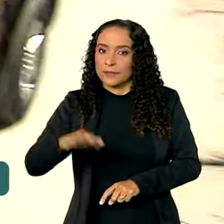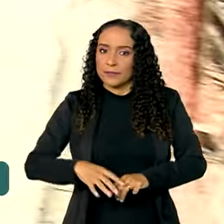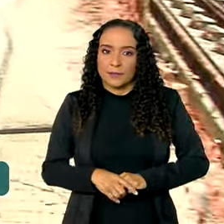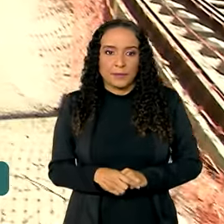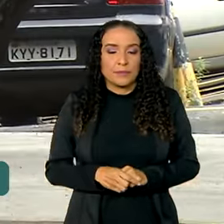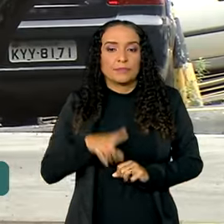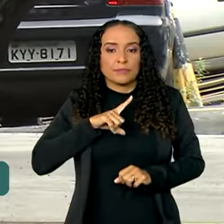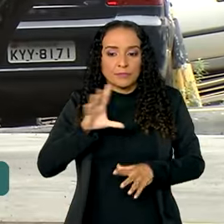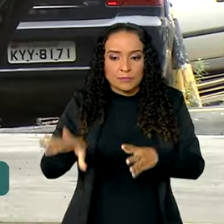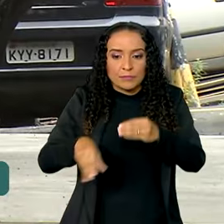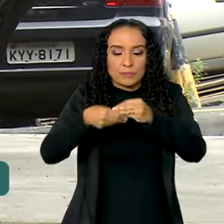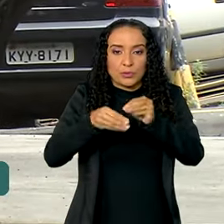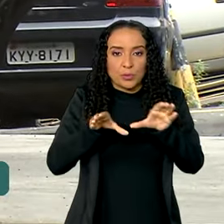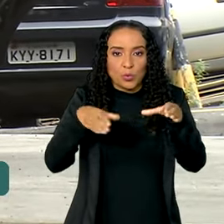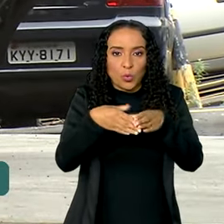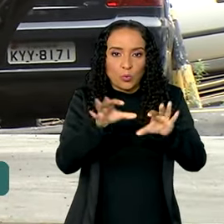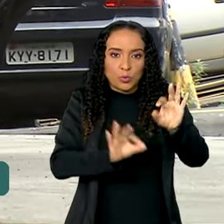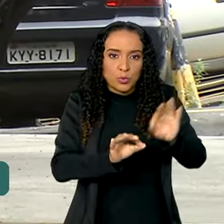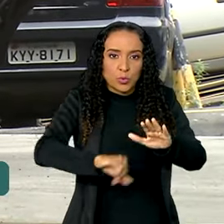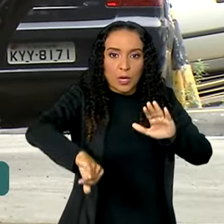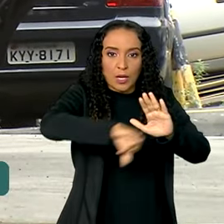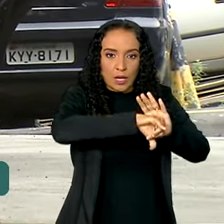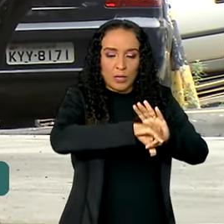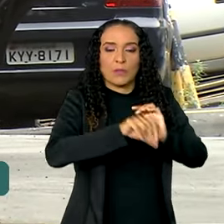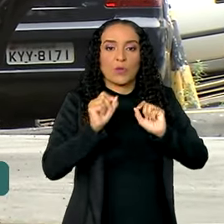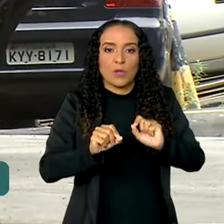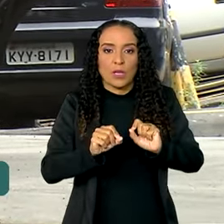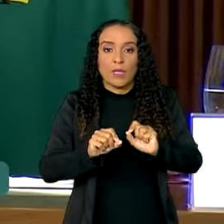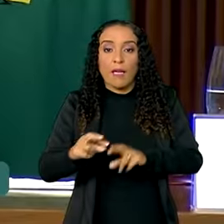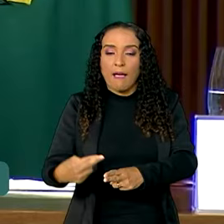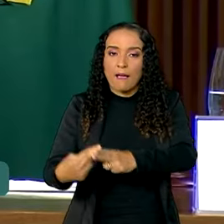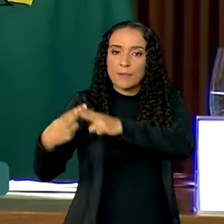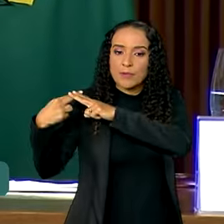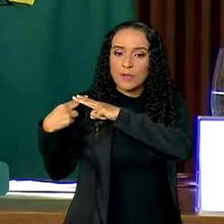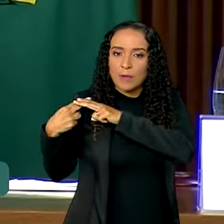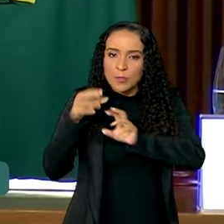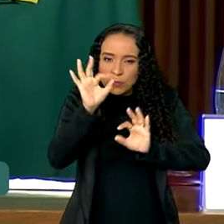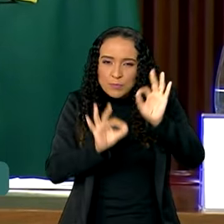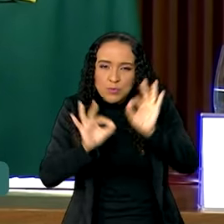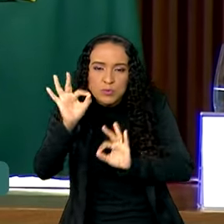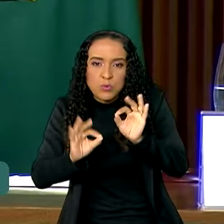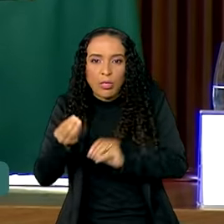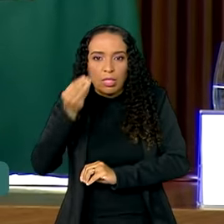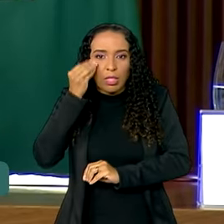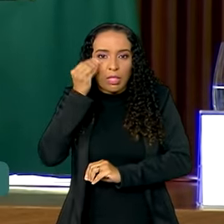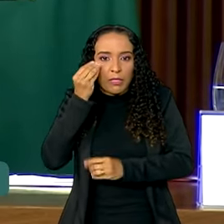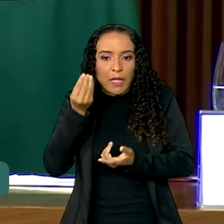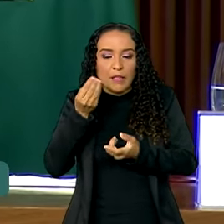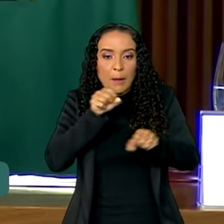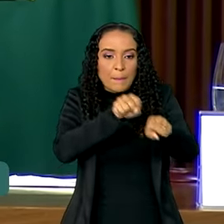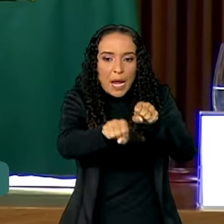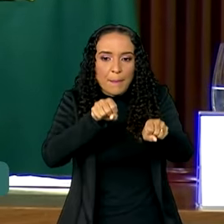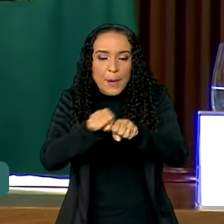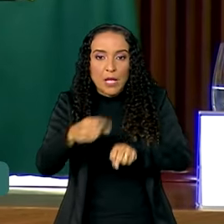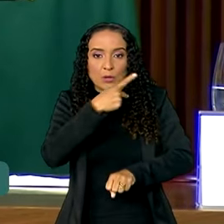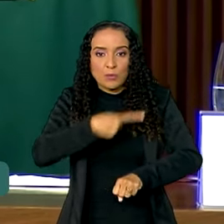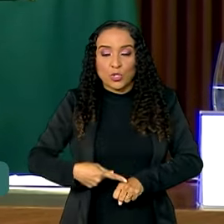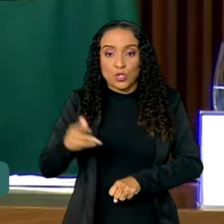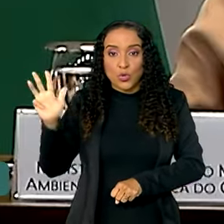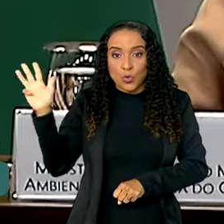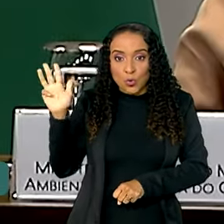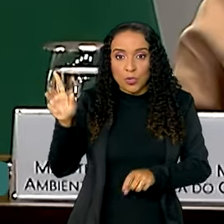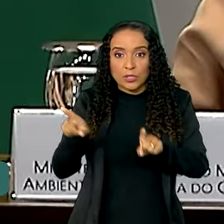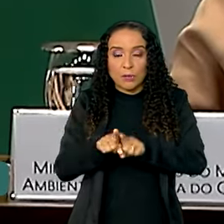que seriam integrantes de uma organização criminosa responsável por planejar tentativas de assassinatos do presidente